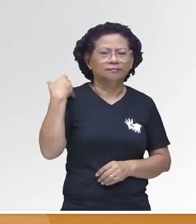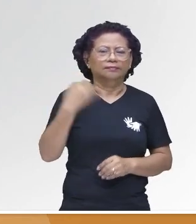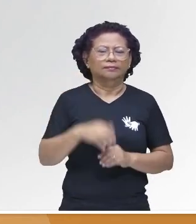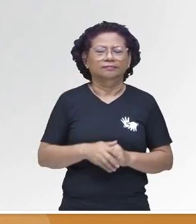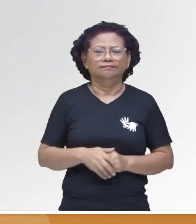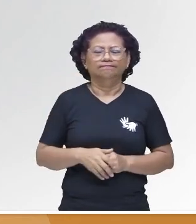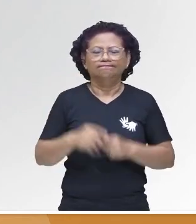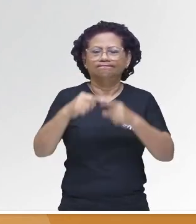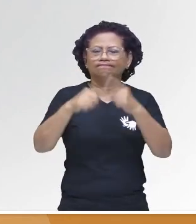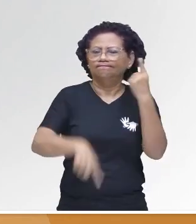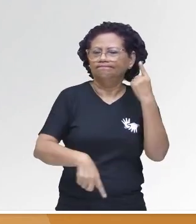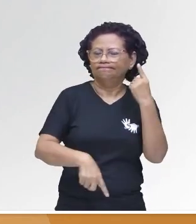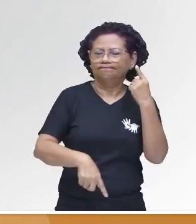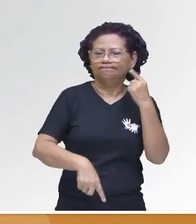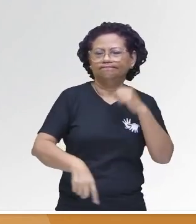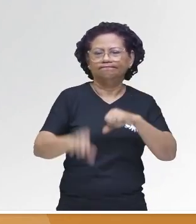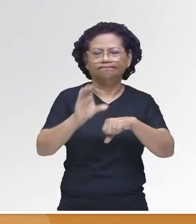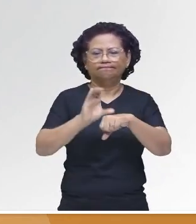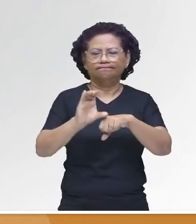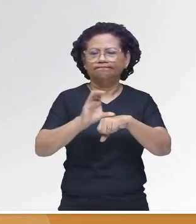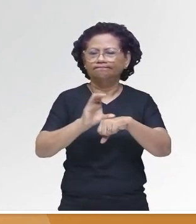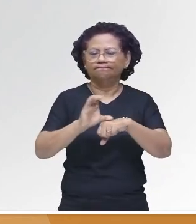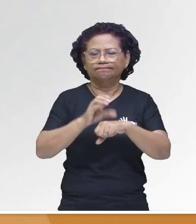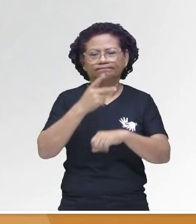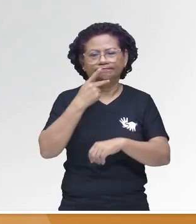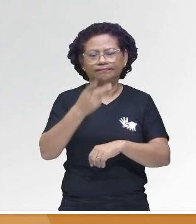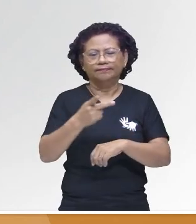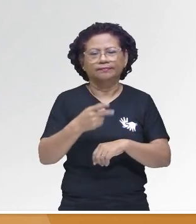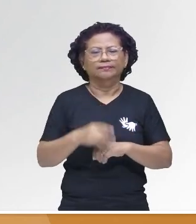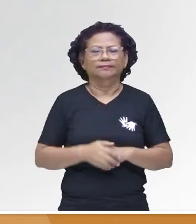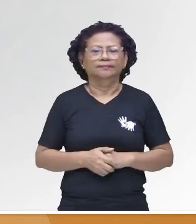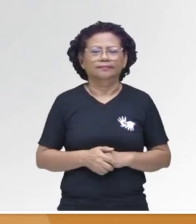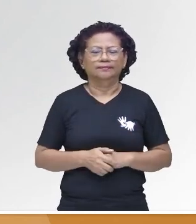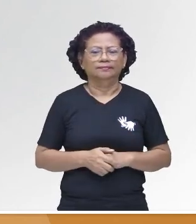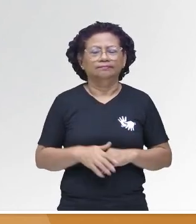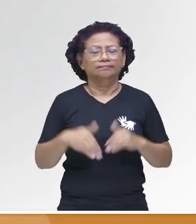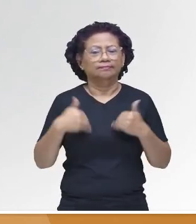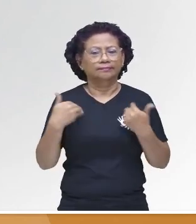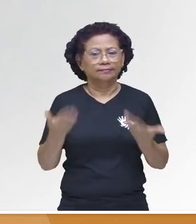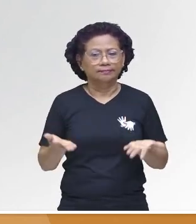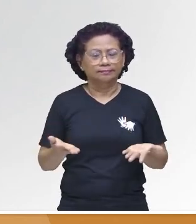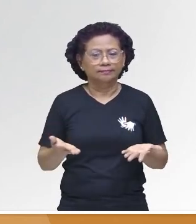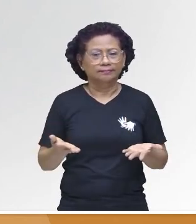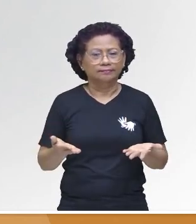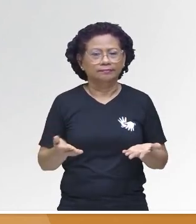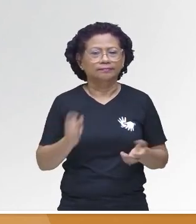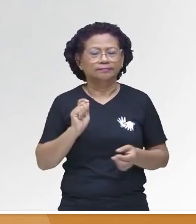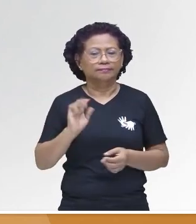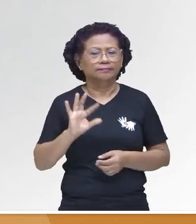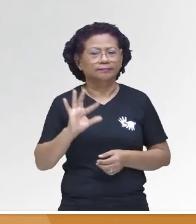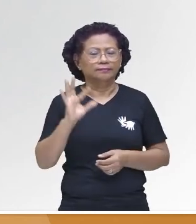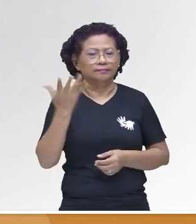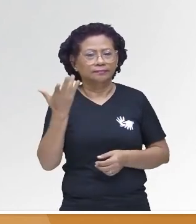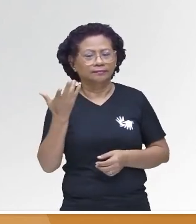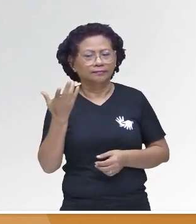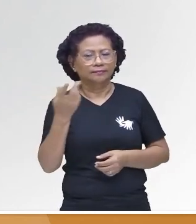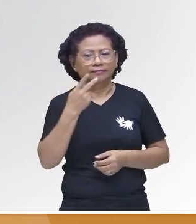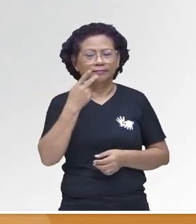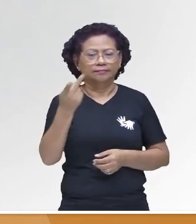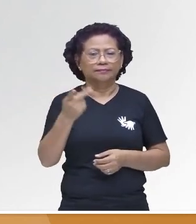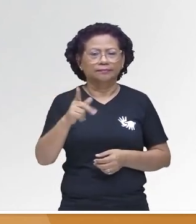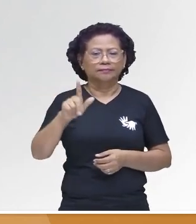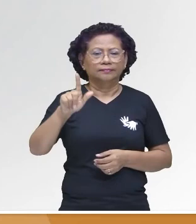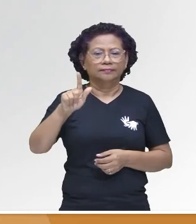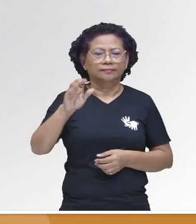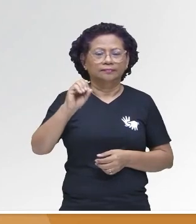não podia assumir o trono. Portanto, nós temos um golpe. É dado um golpe, chamado golpe da